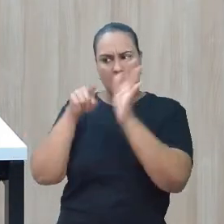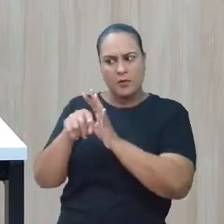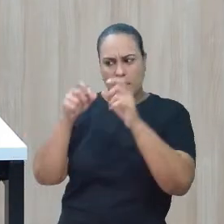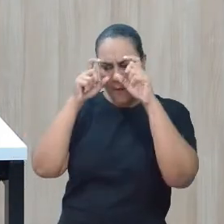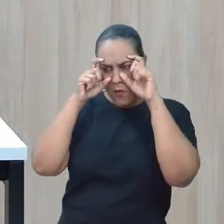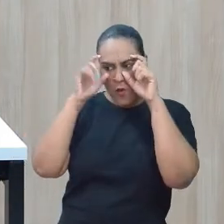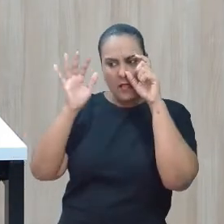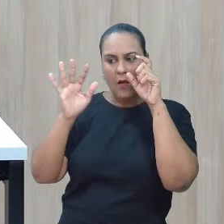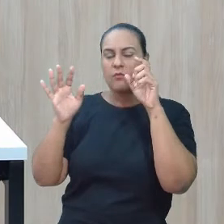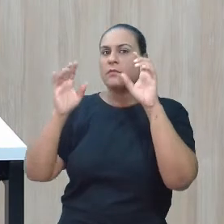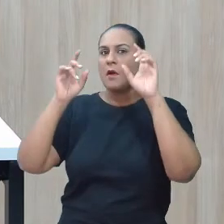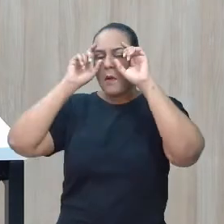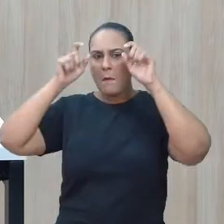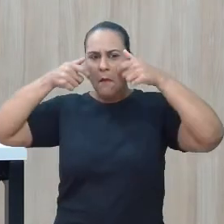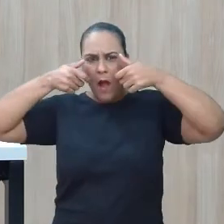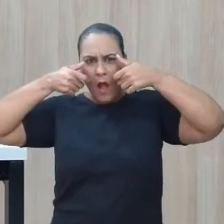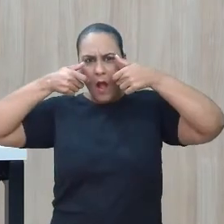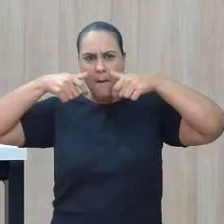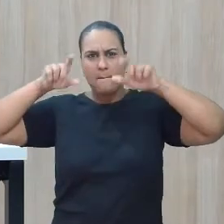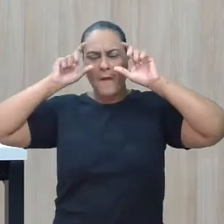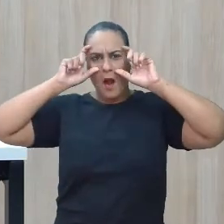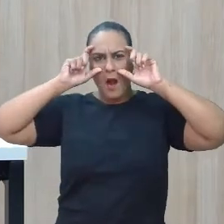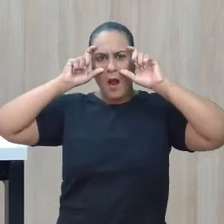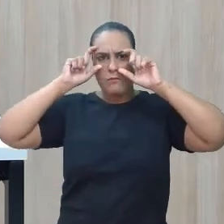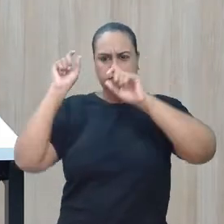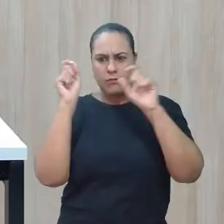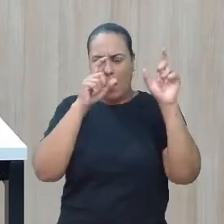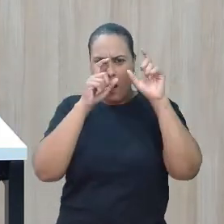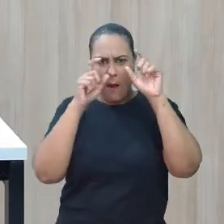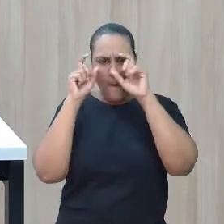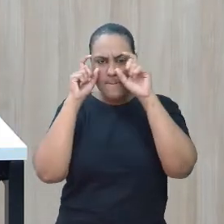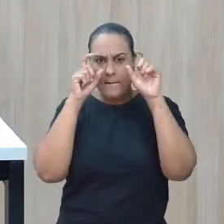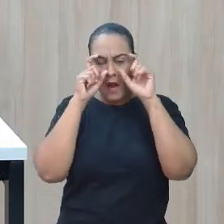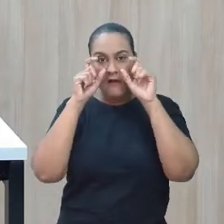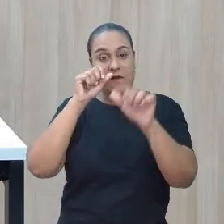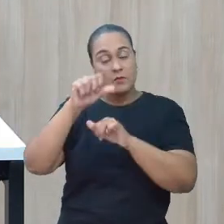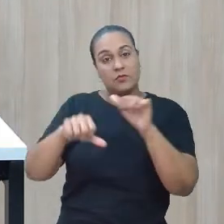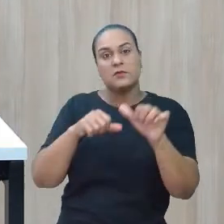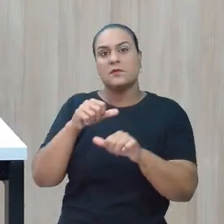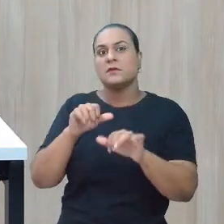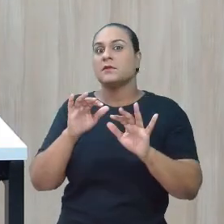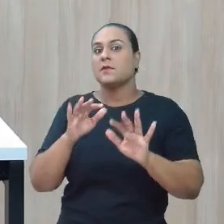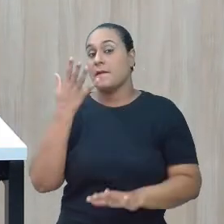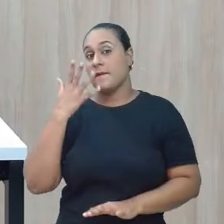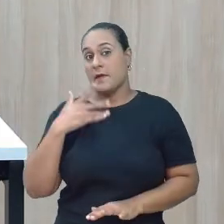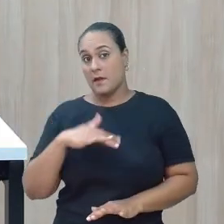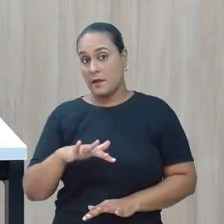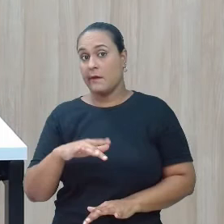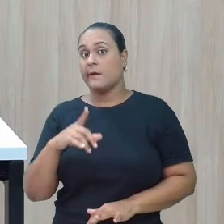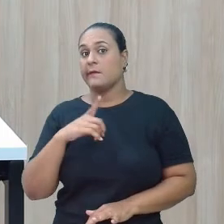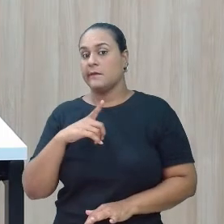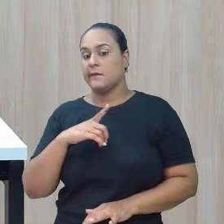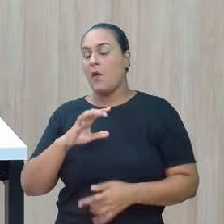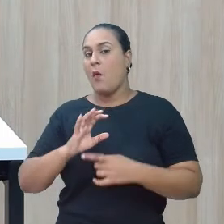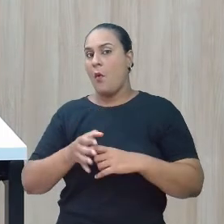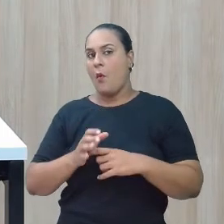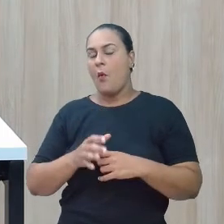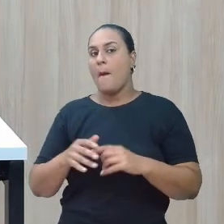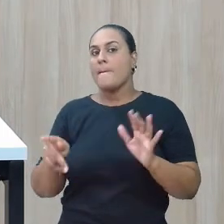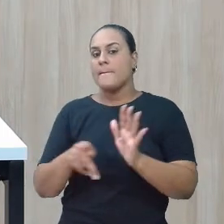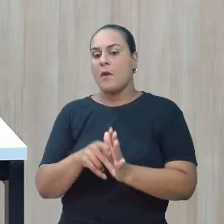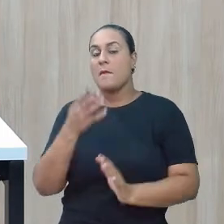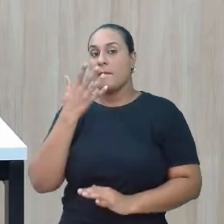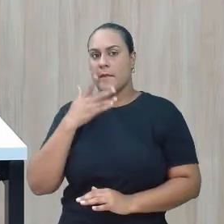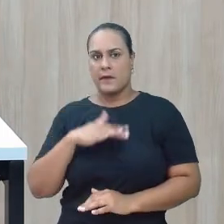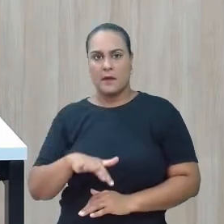melhor, é o primeiro, é o segundo. Mas quando for criança, existem equipamentos que o médico consegue ajudar. Já que a criança